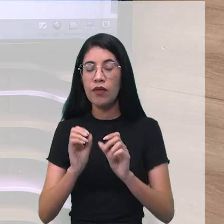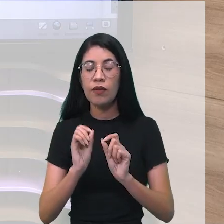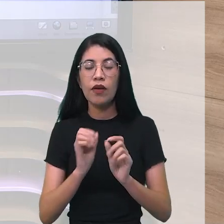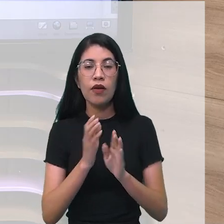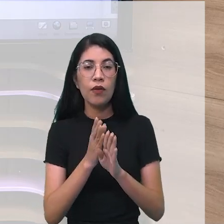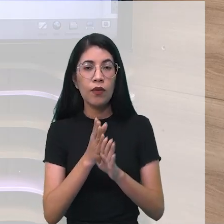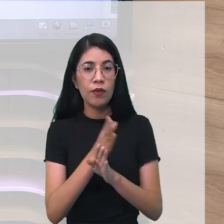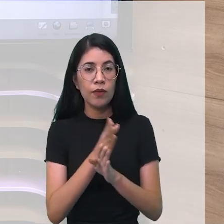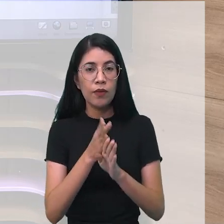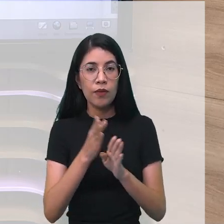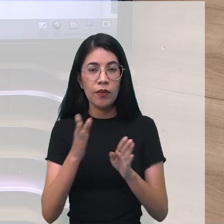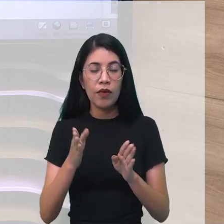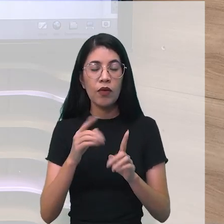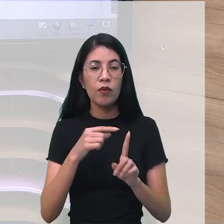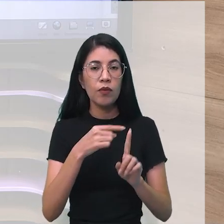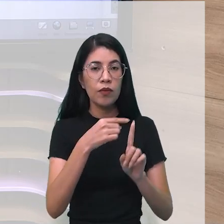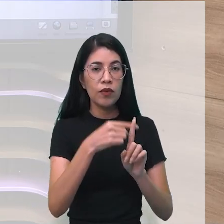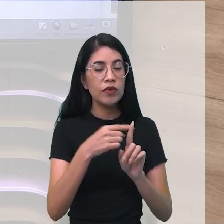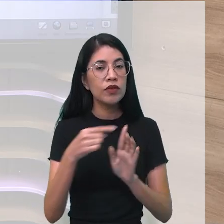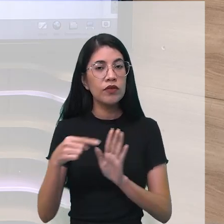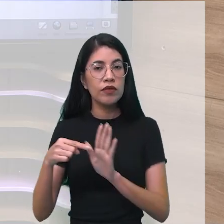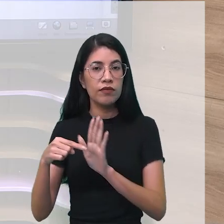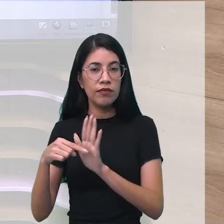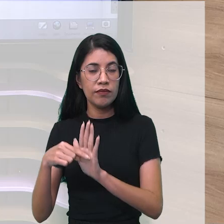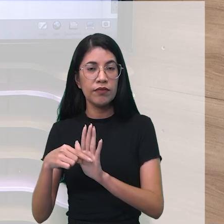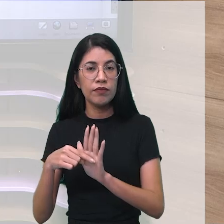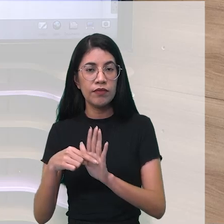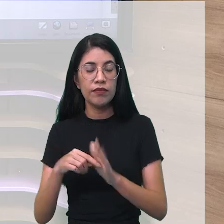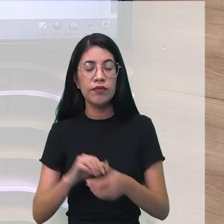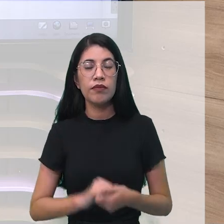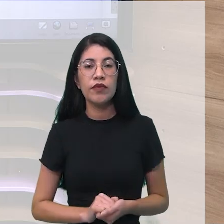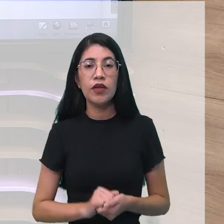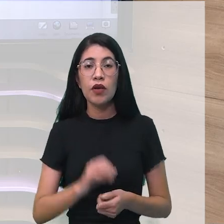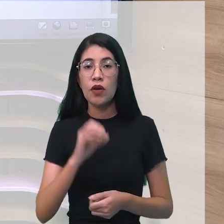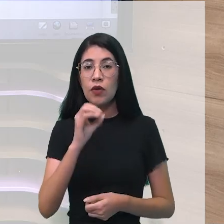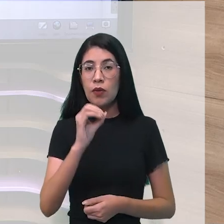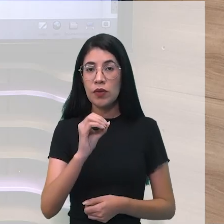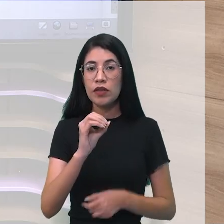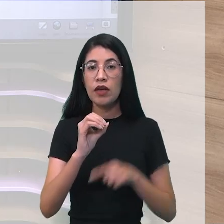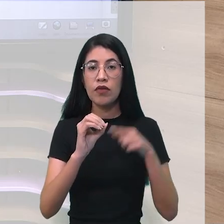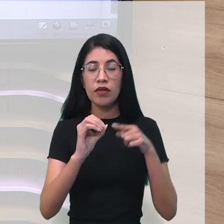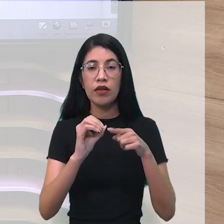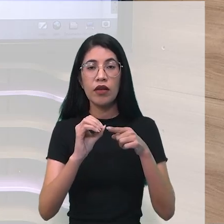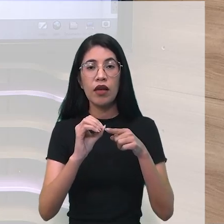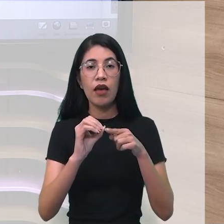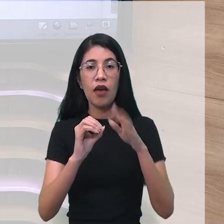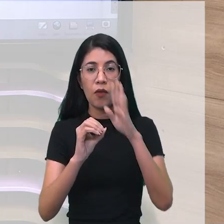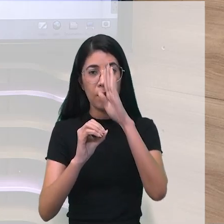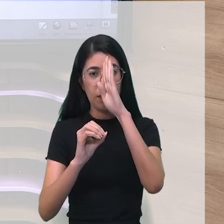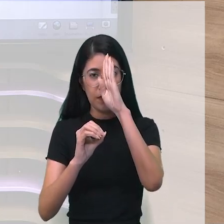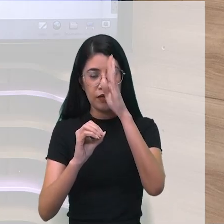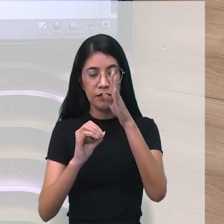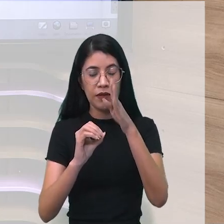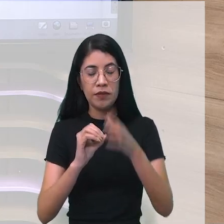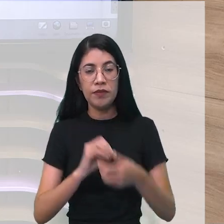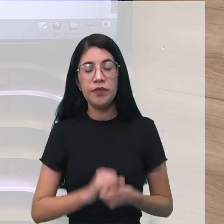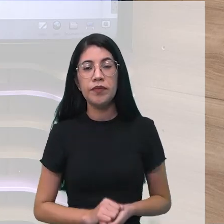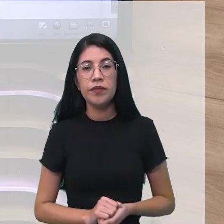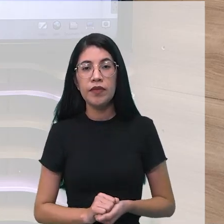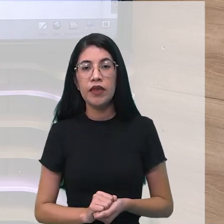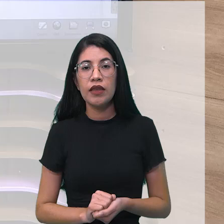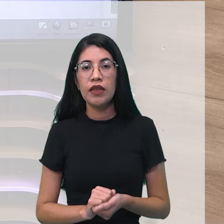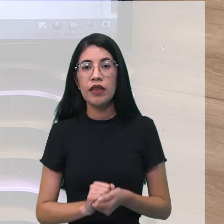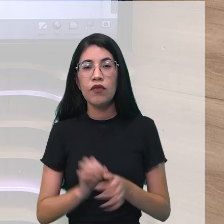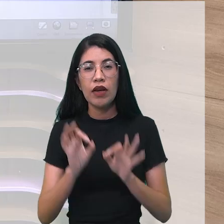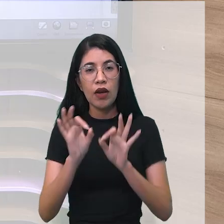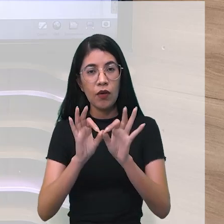dos números inteiros por números positivos e números negativos. E o 0 vai estar ali, ó, bem no centro. Então, quando você